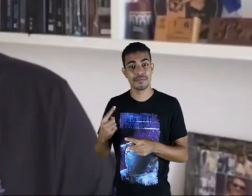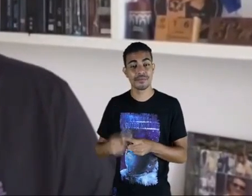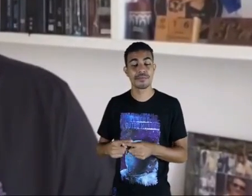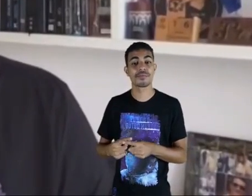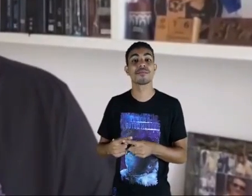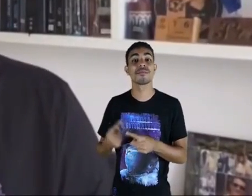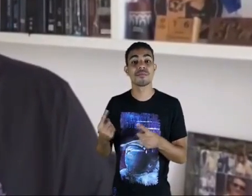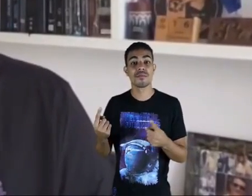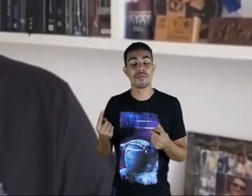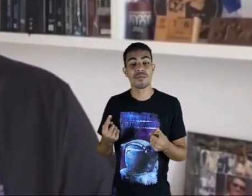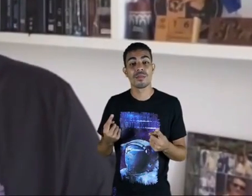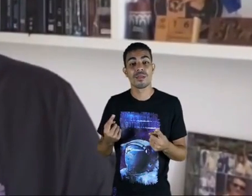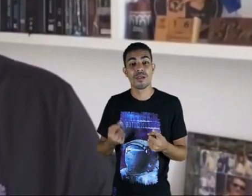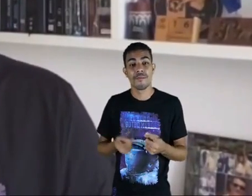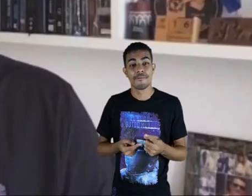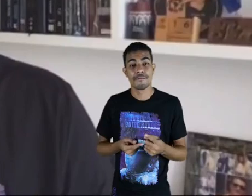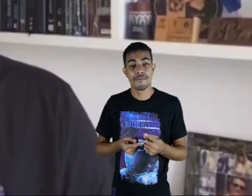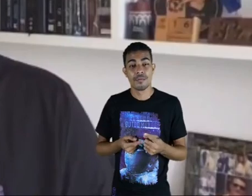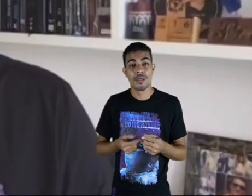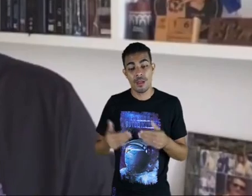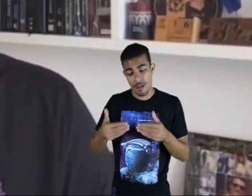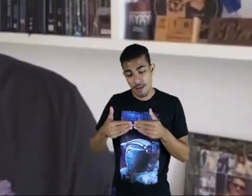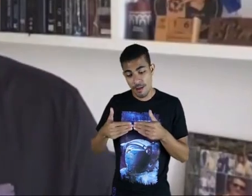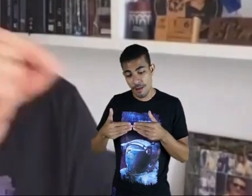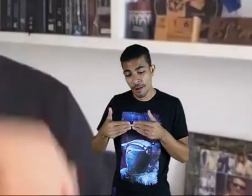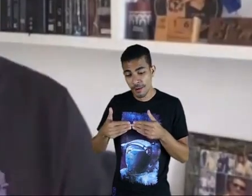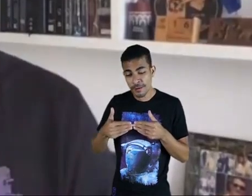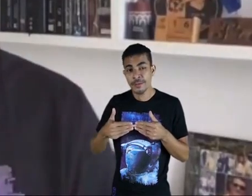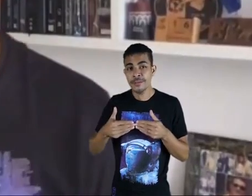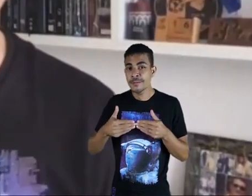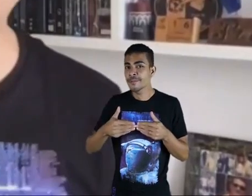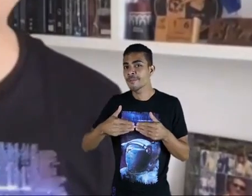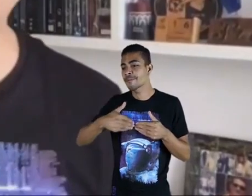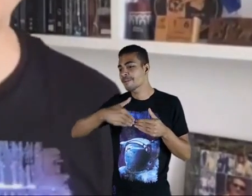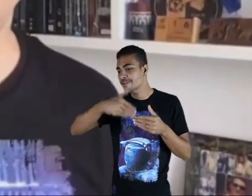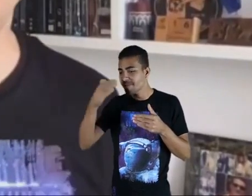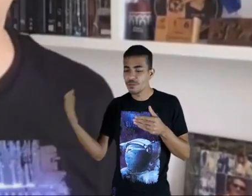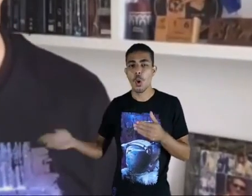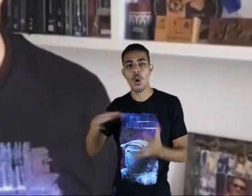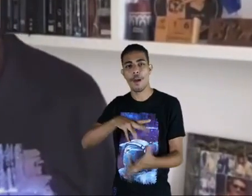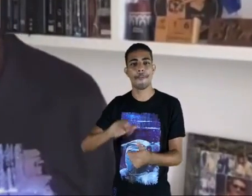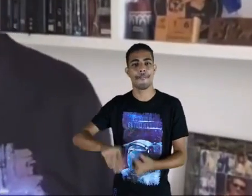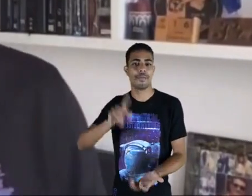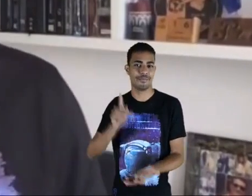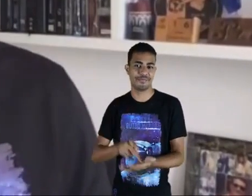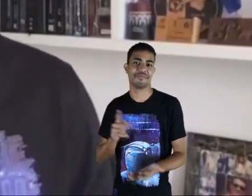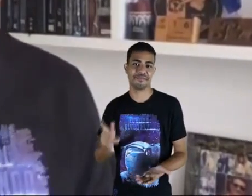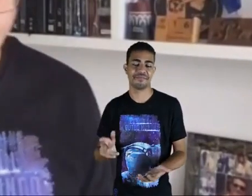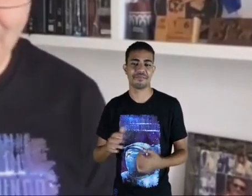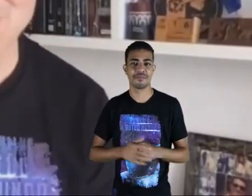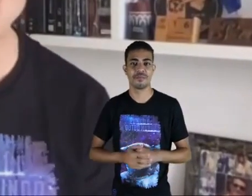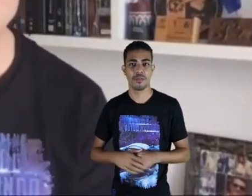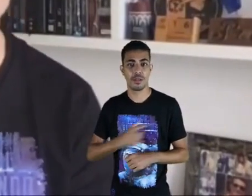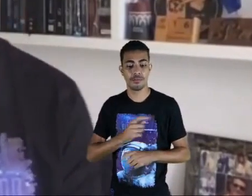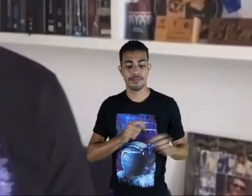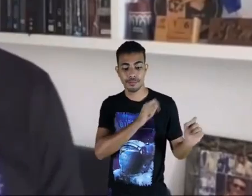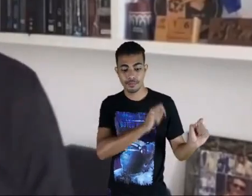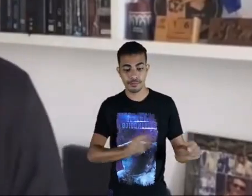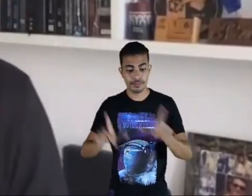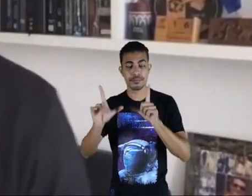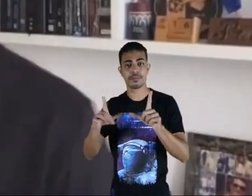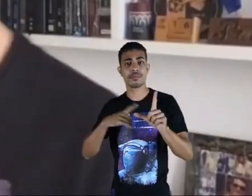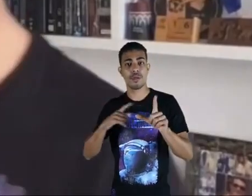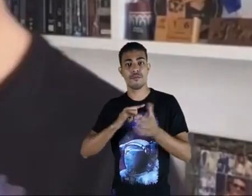e consideravam-se forasteiros. No próximo slide a gente vê algo mais, o verso